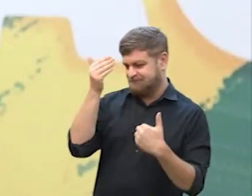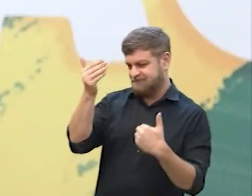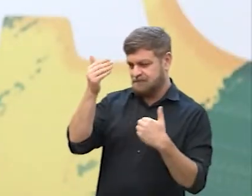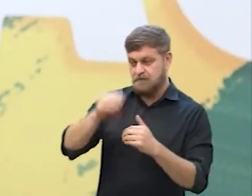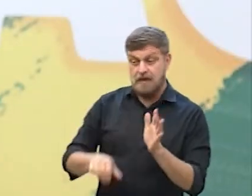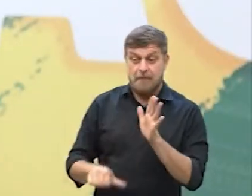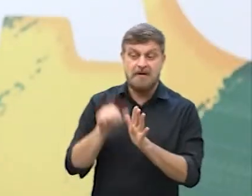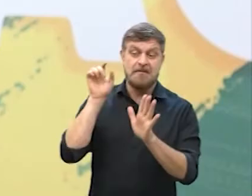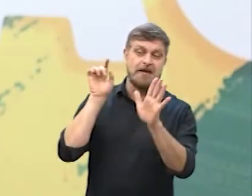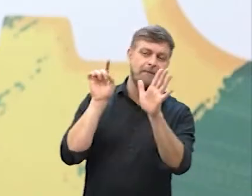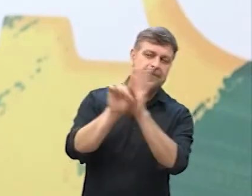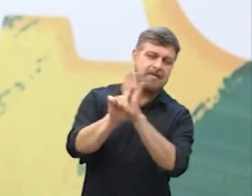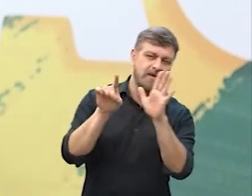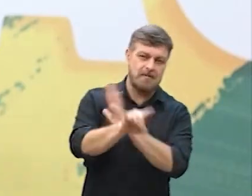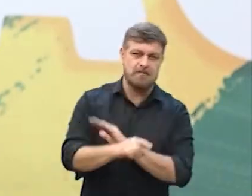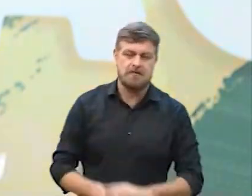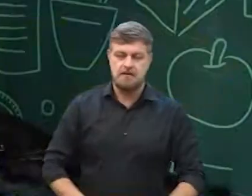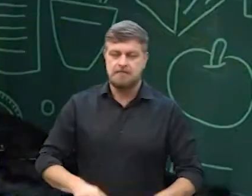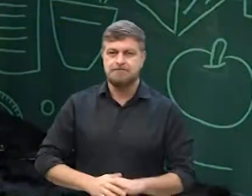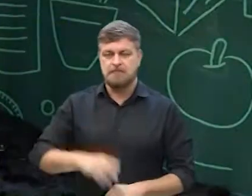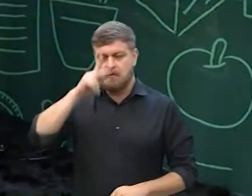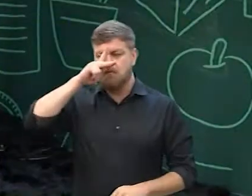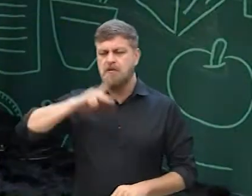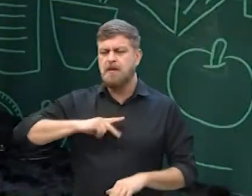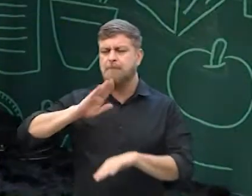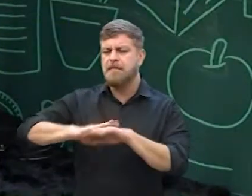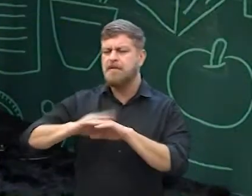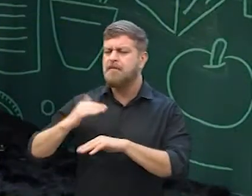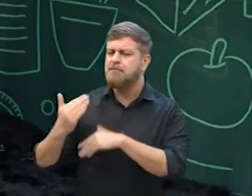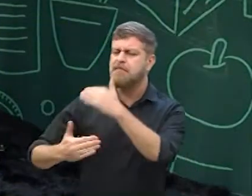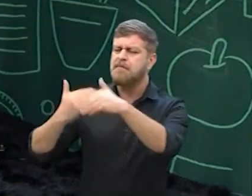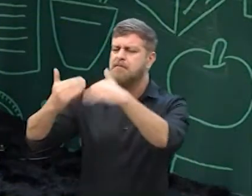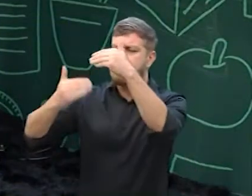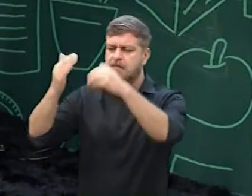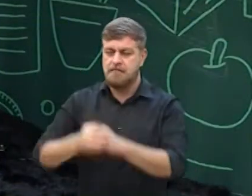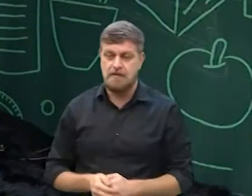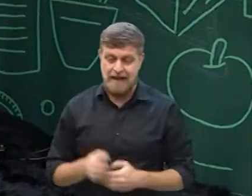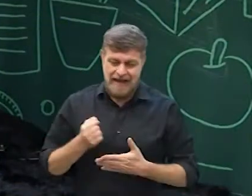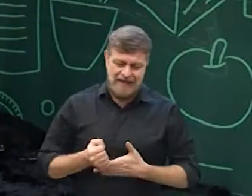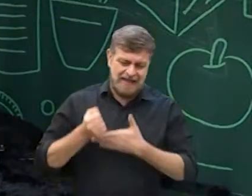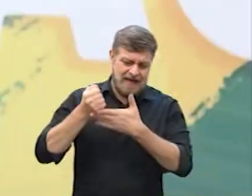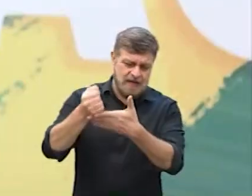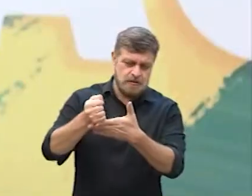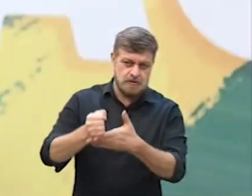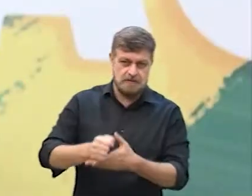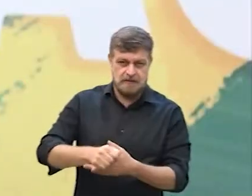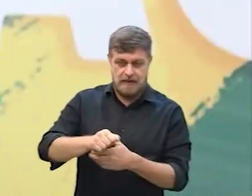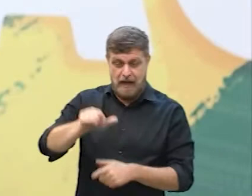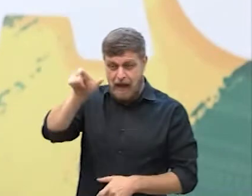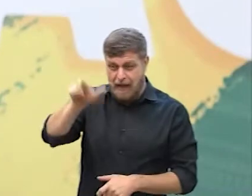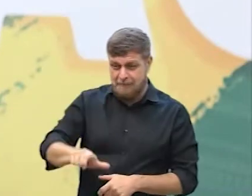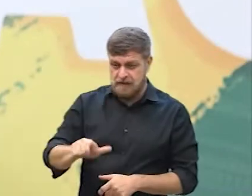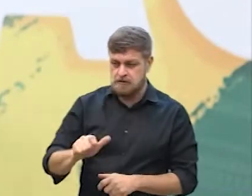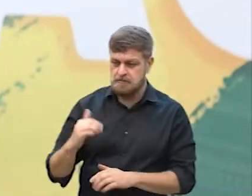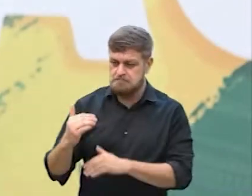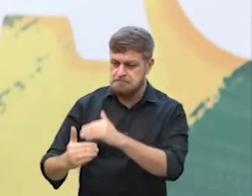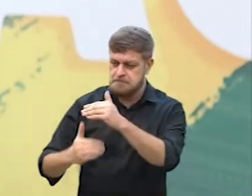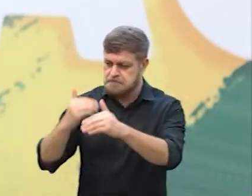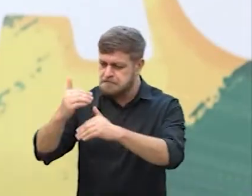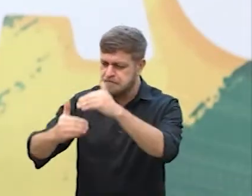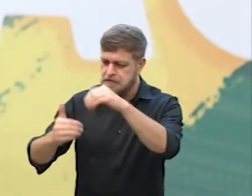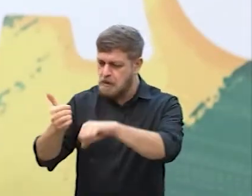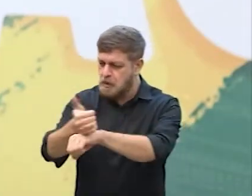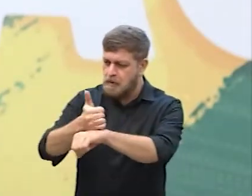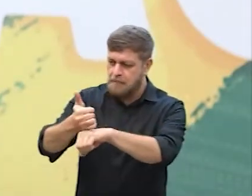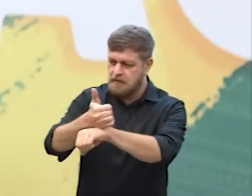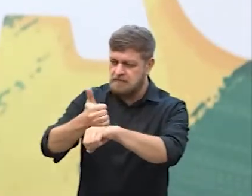a minha primeira pergunta é se a meritocracia, ela ajuda a desenvolver, enfim, ajuda o profissional a se